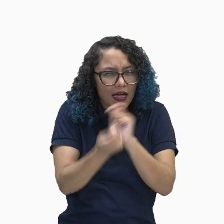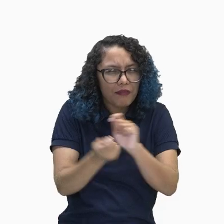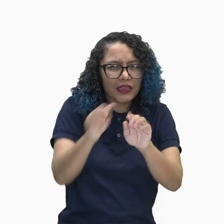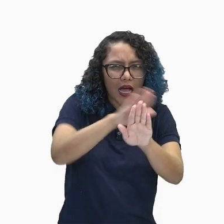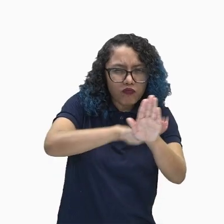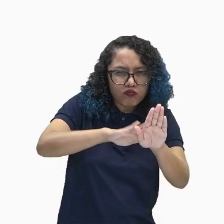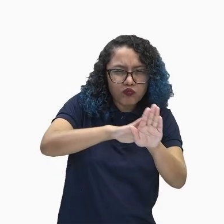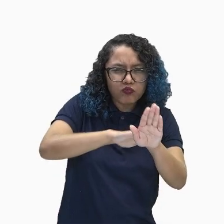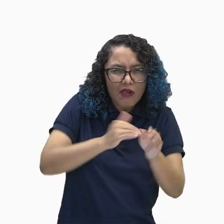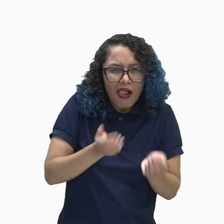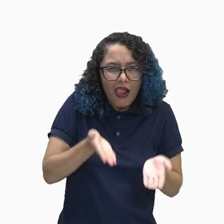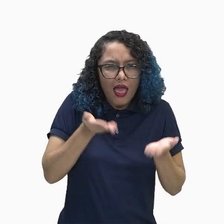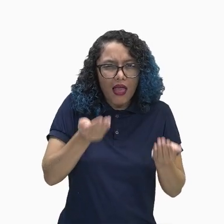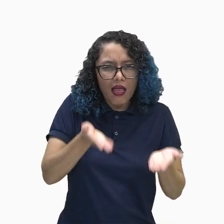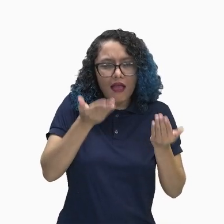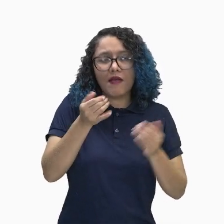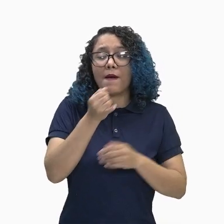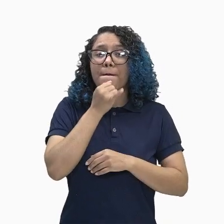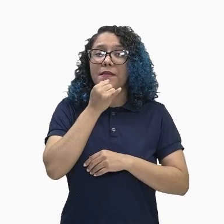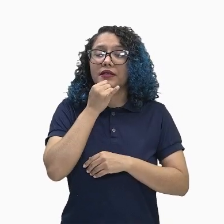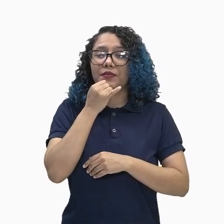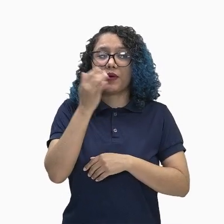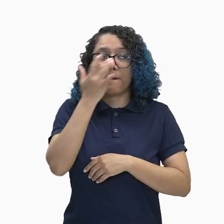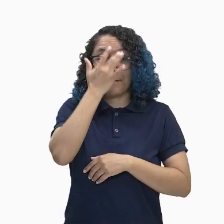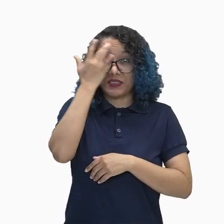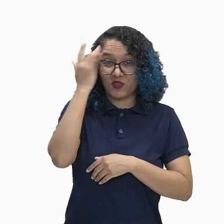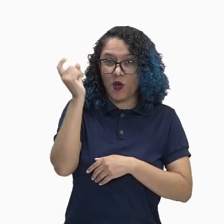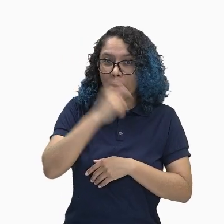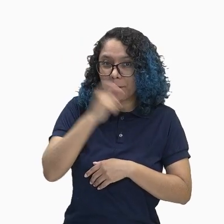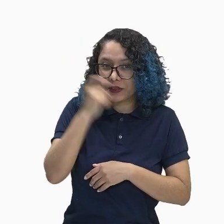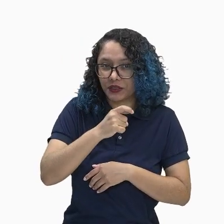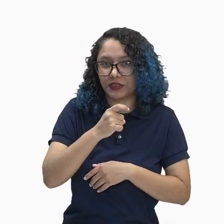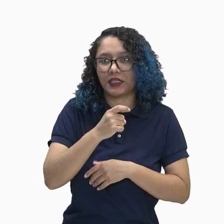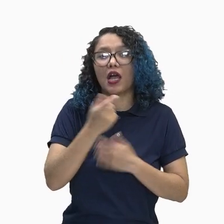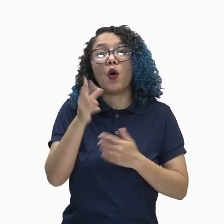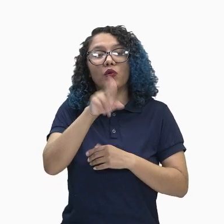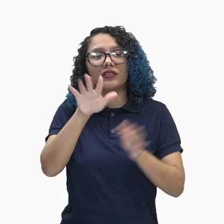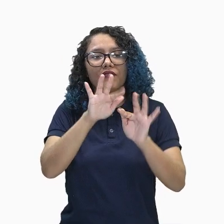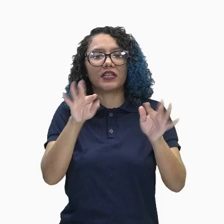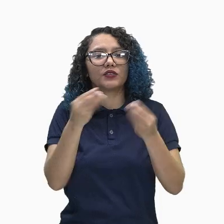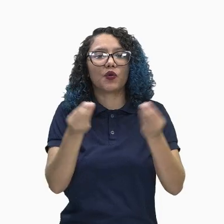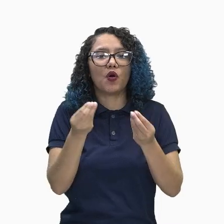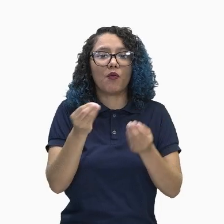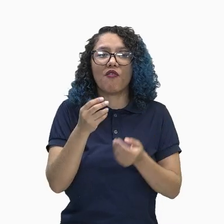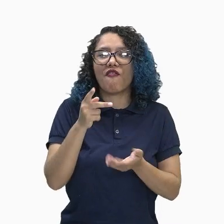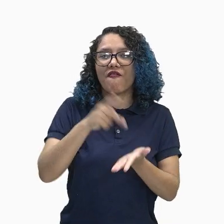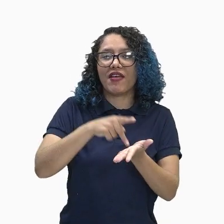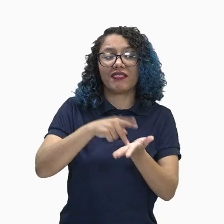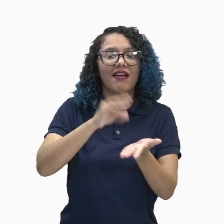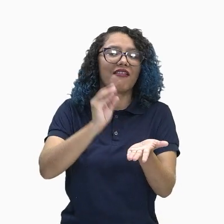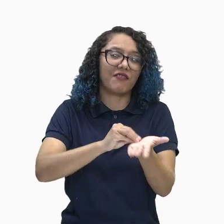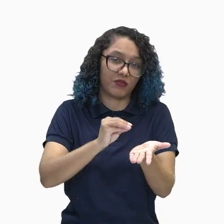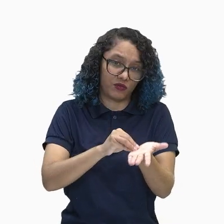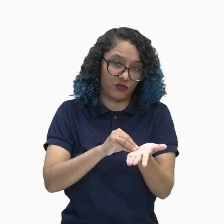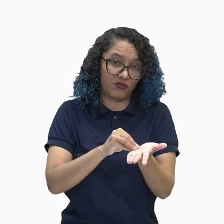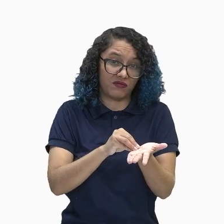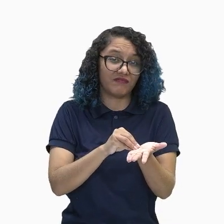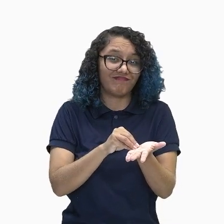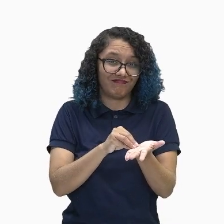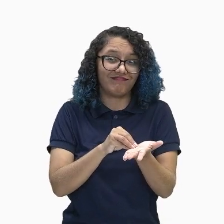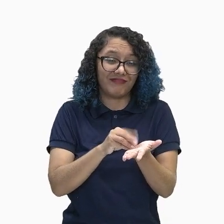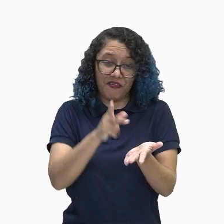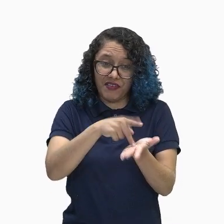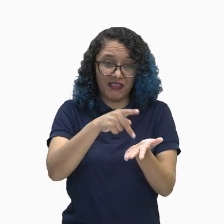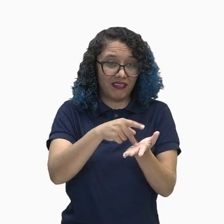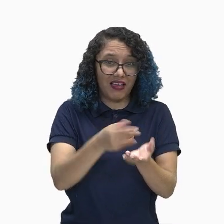alguém mente, né? Falta com a verdade. João faltou com a verdade para comigo.